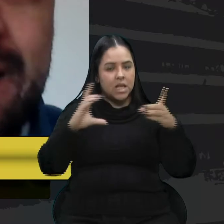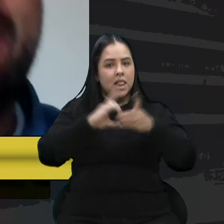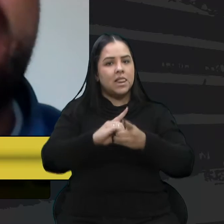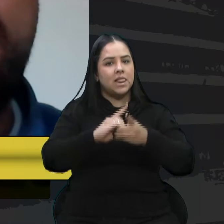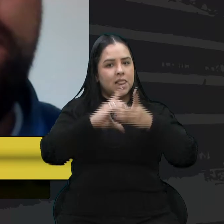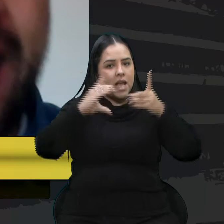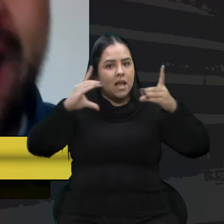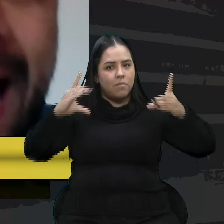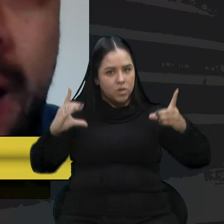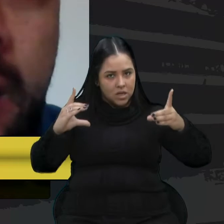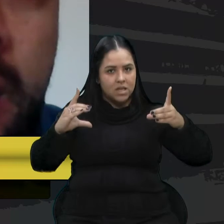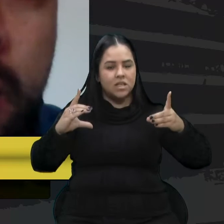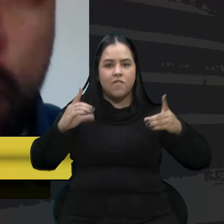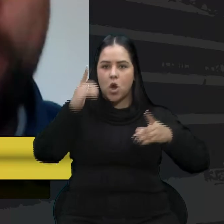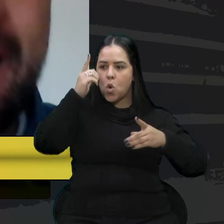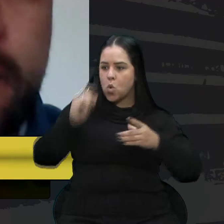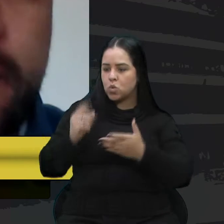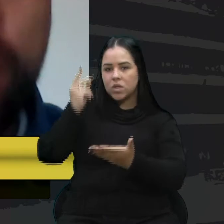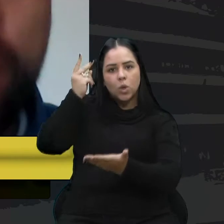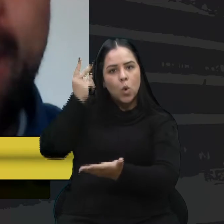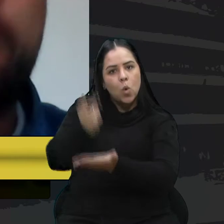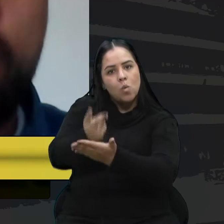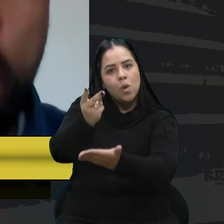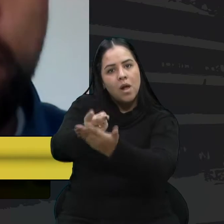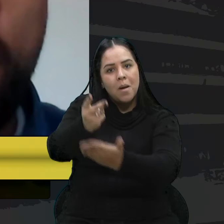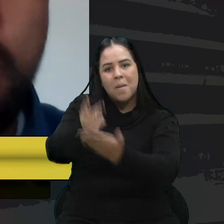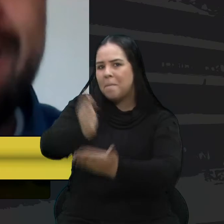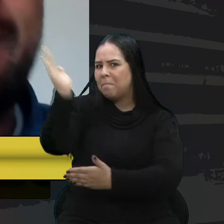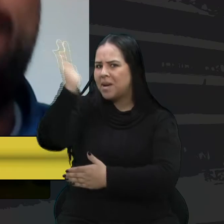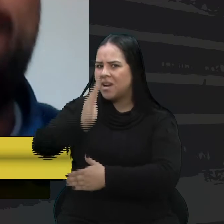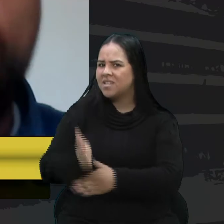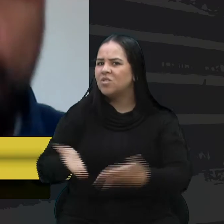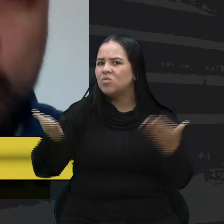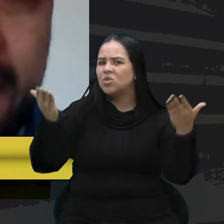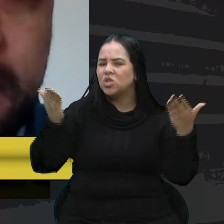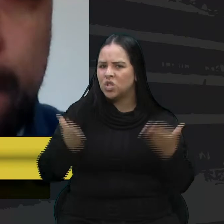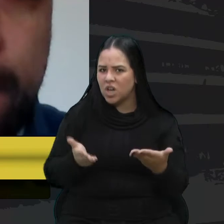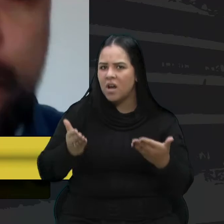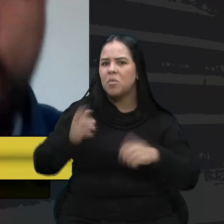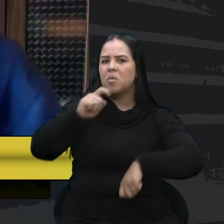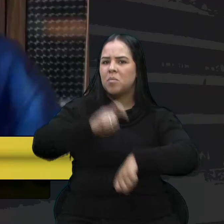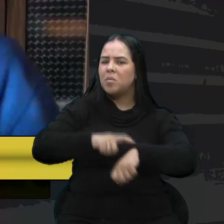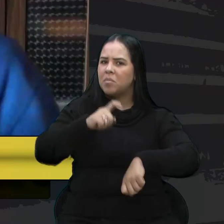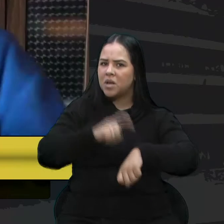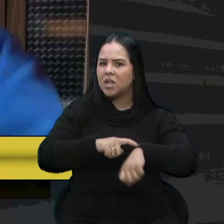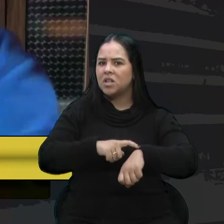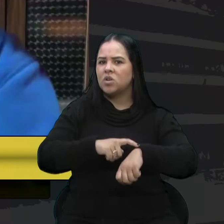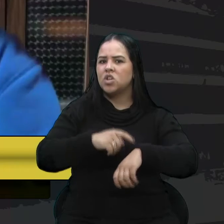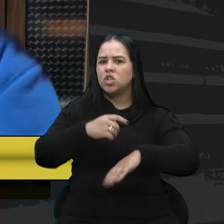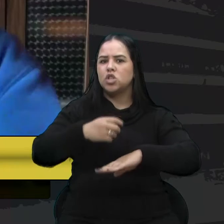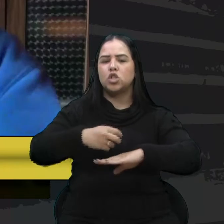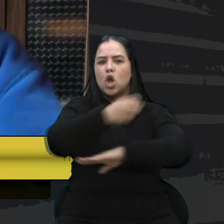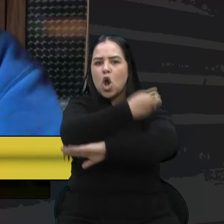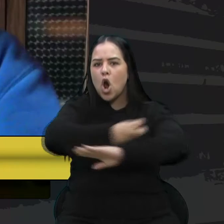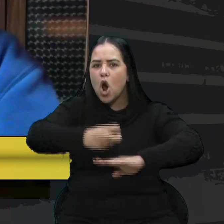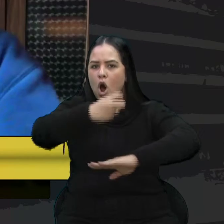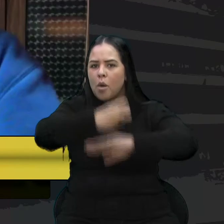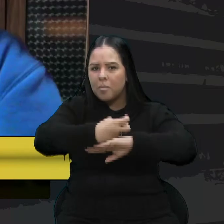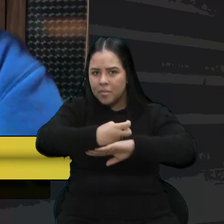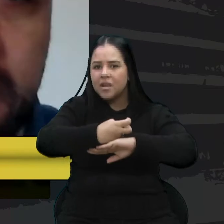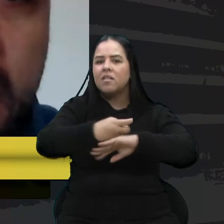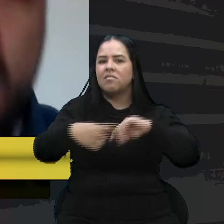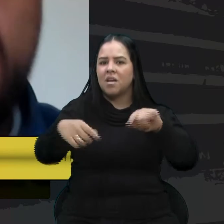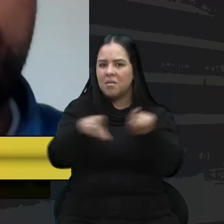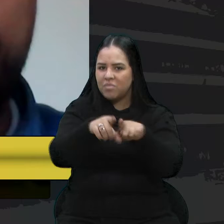democracia triunfará. O Brasil já passou por outras aventuras golpistas e